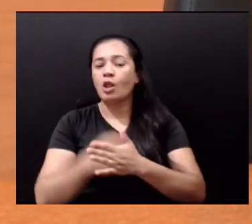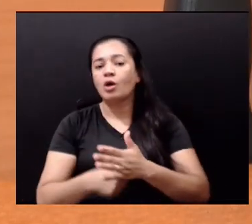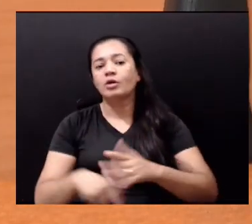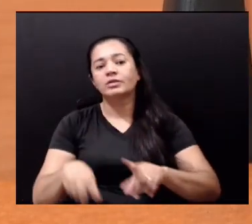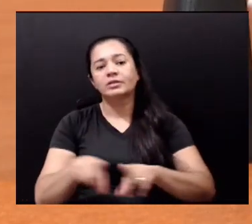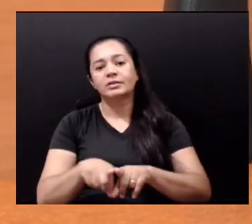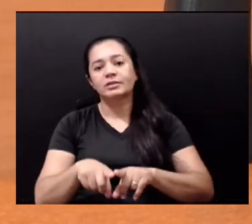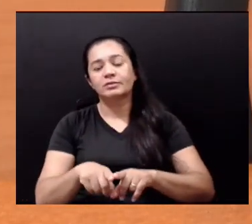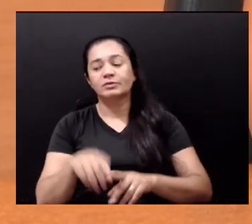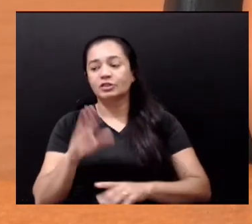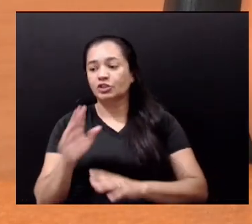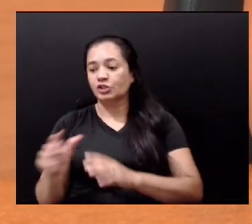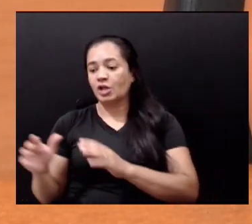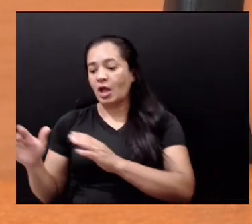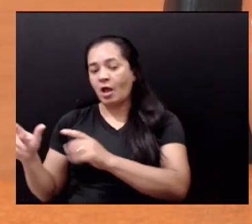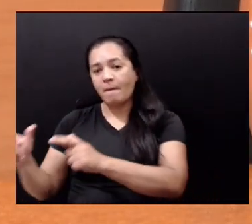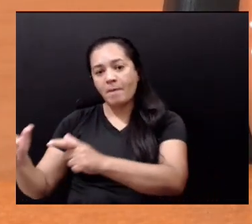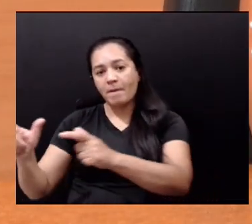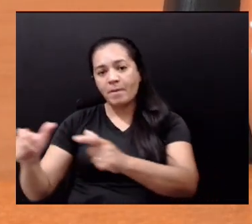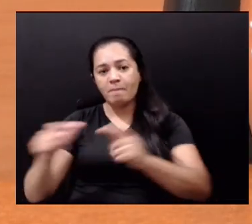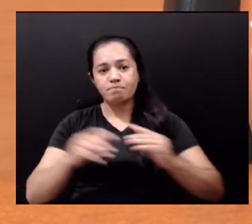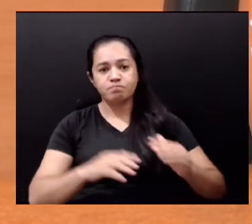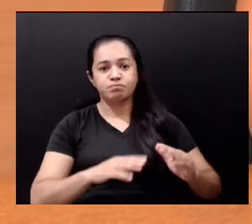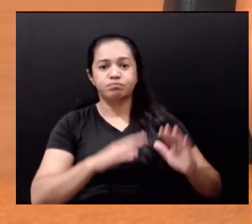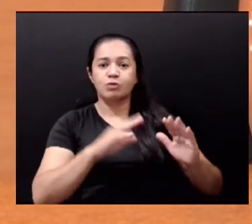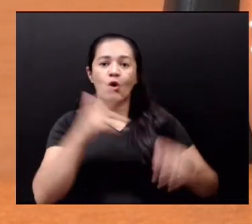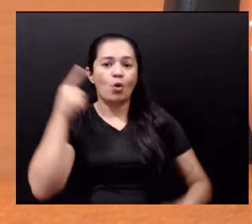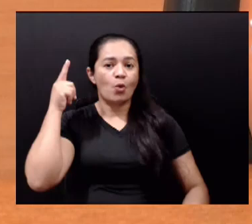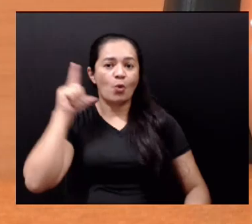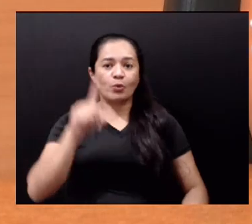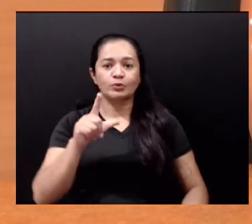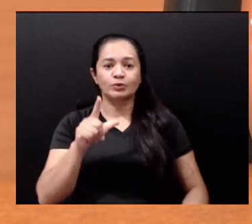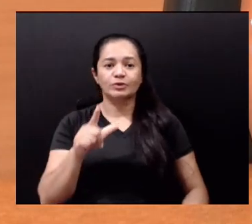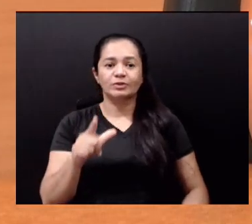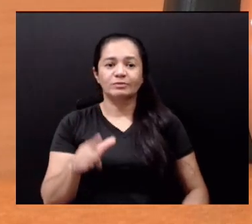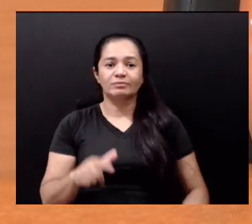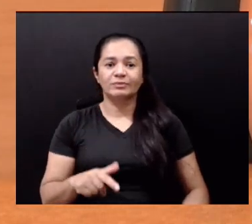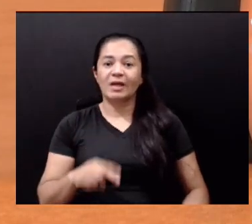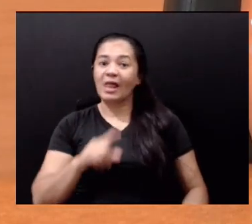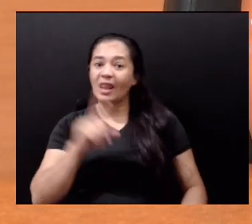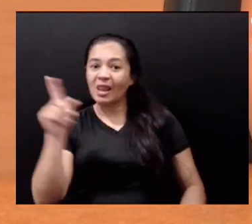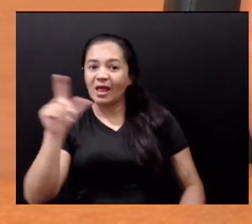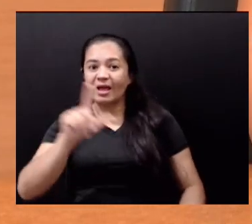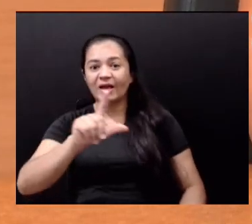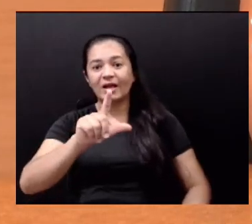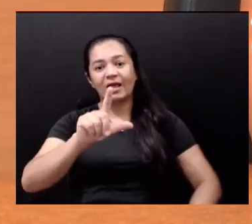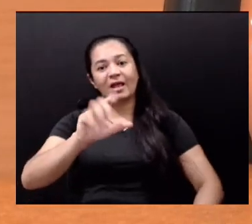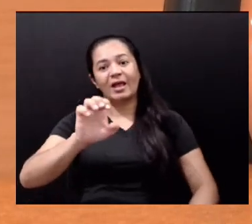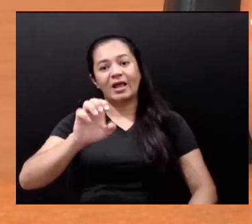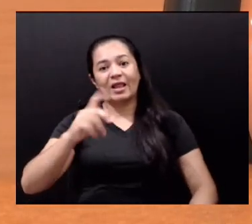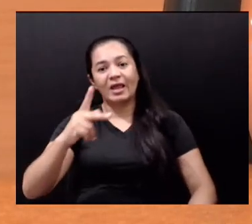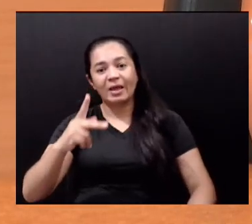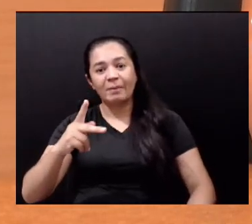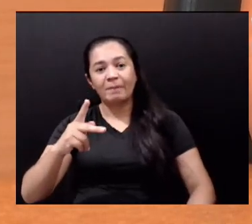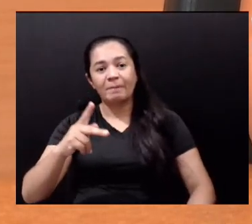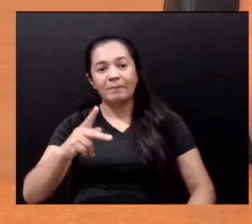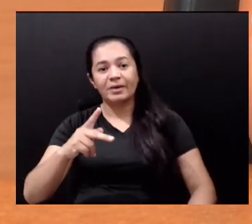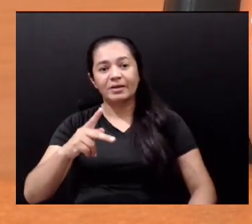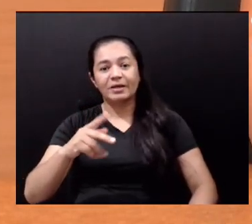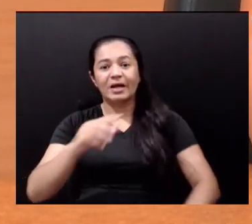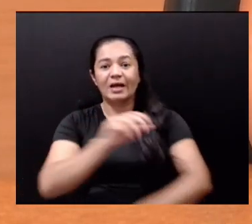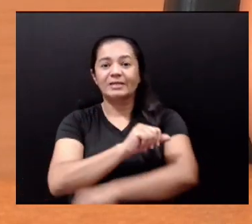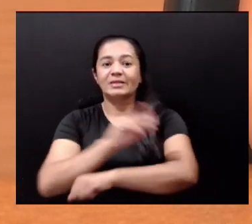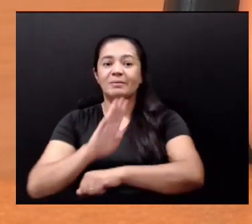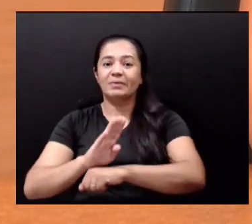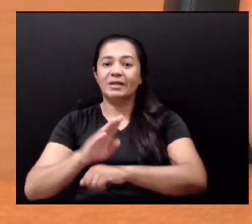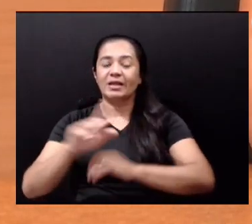muito importante na Alepa, na Assembleia Legislativa do Pará, recentemente, contra uma lei que